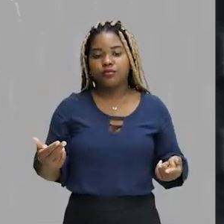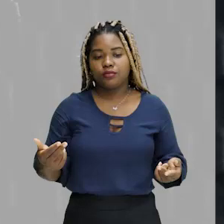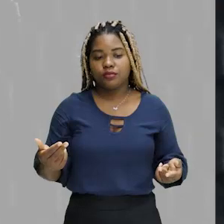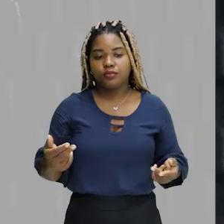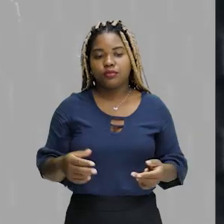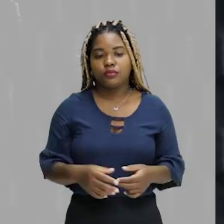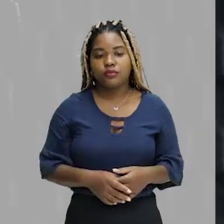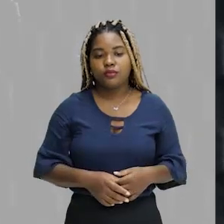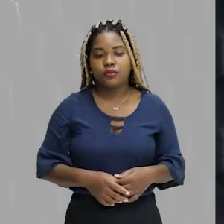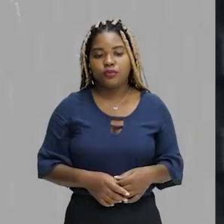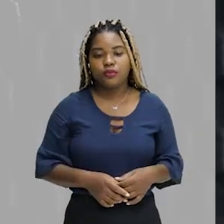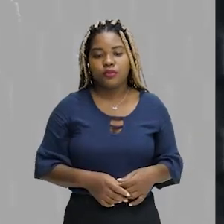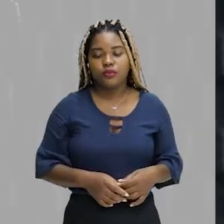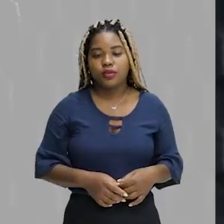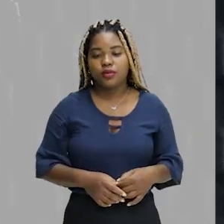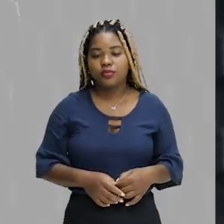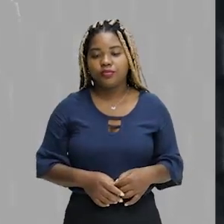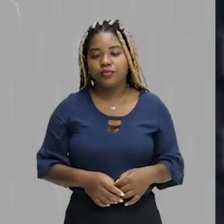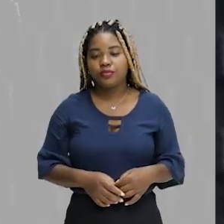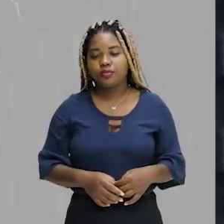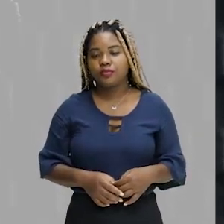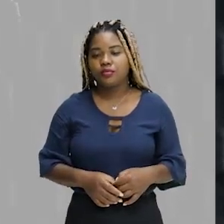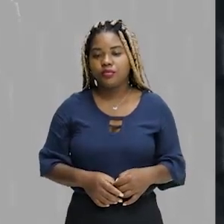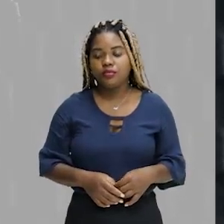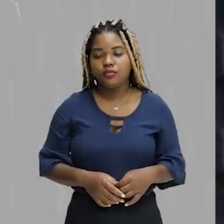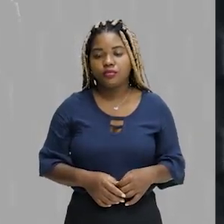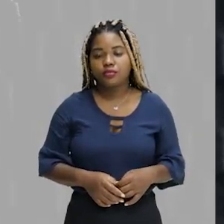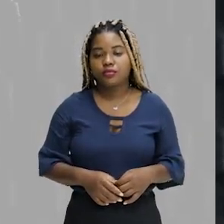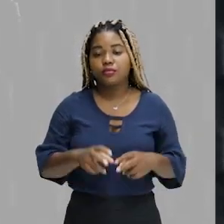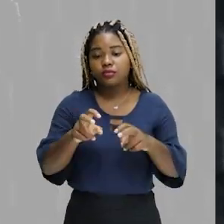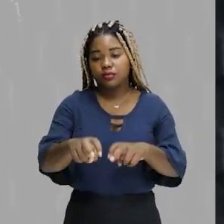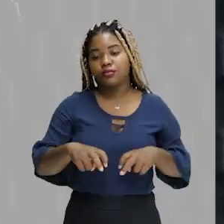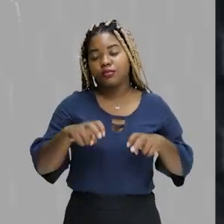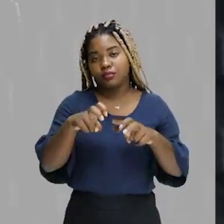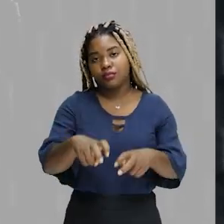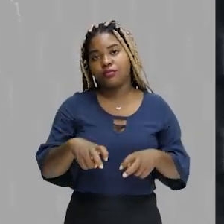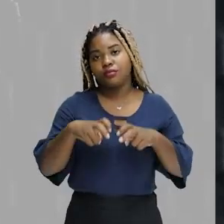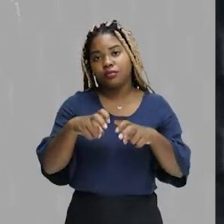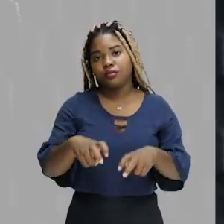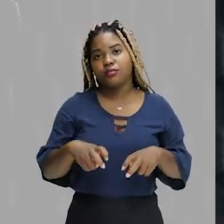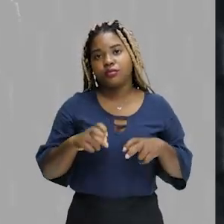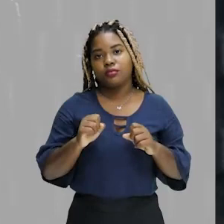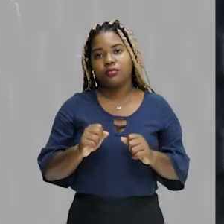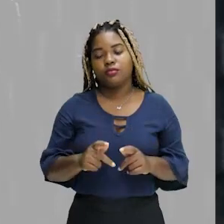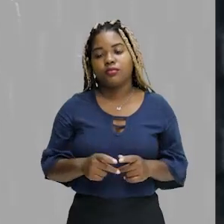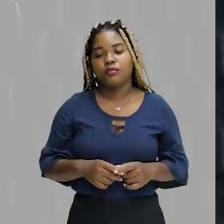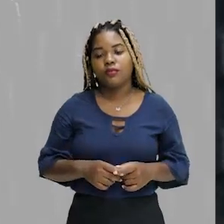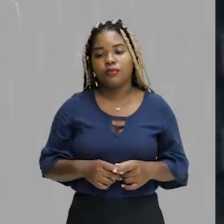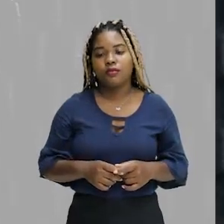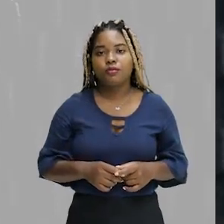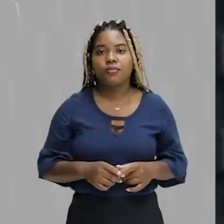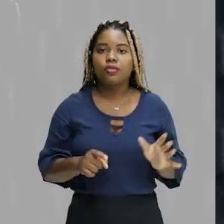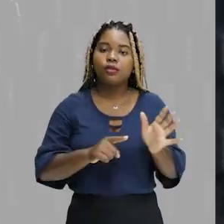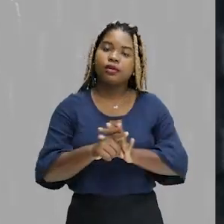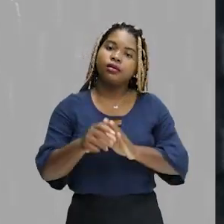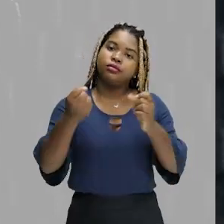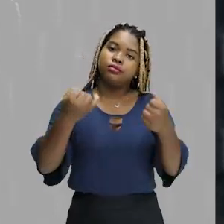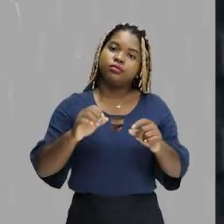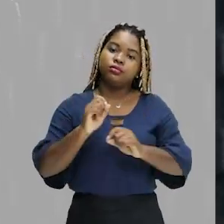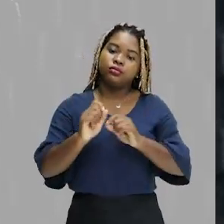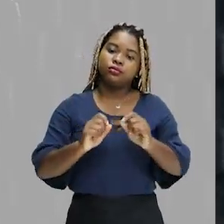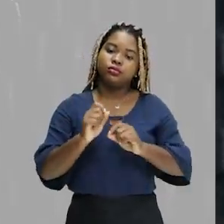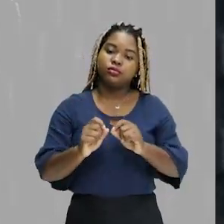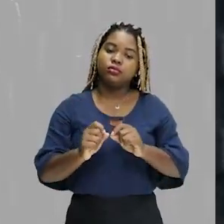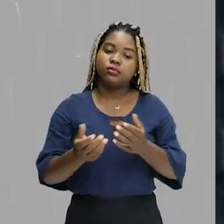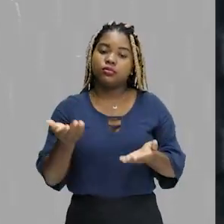nomenclatura científica, e os cultivos, beleza? A questão pede para a gente comparar,